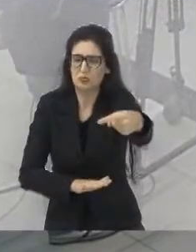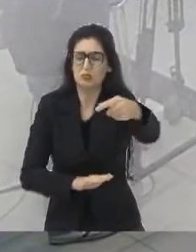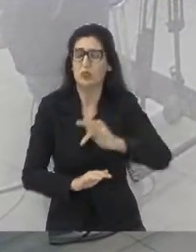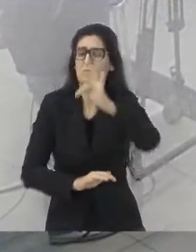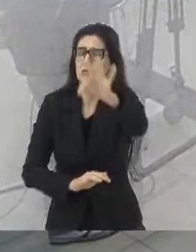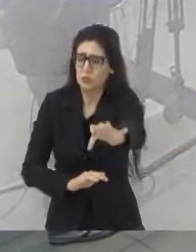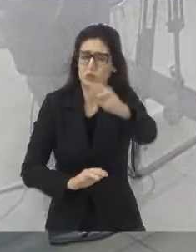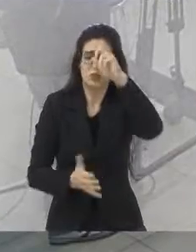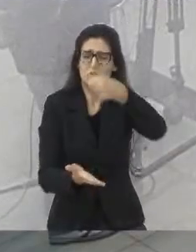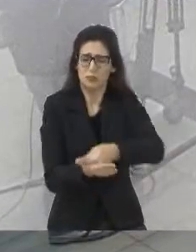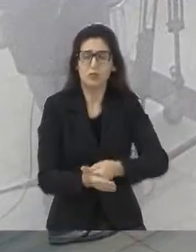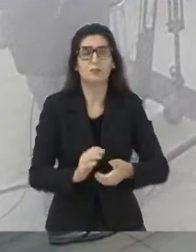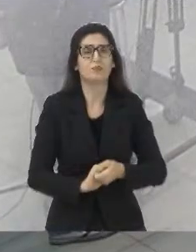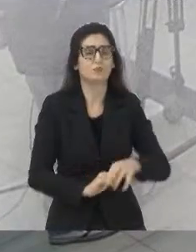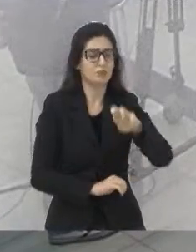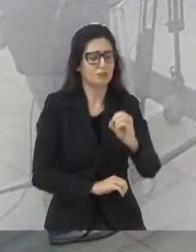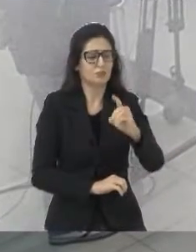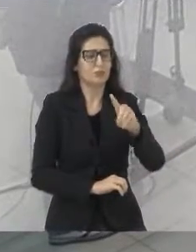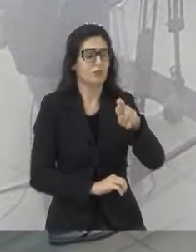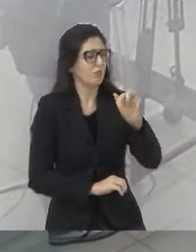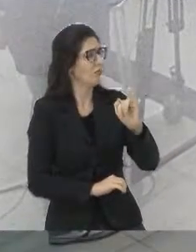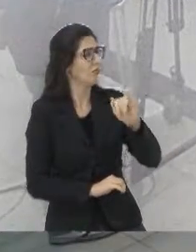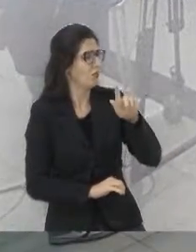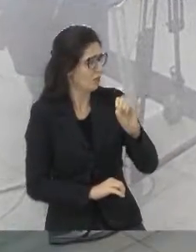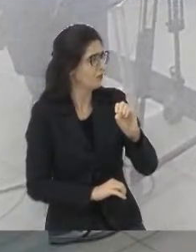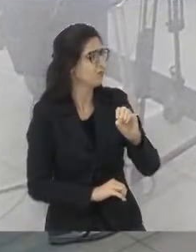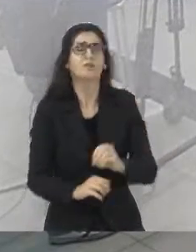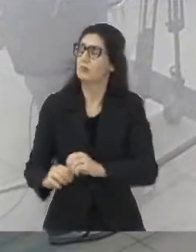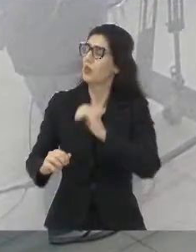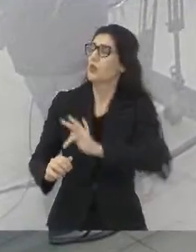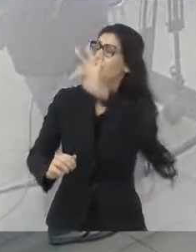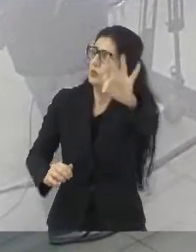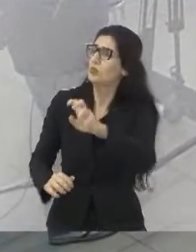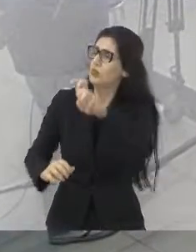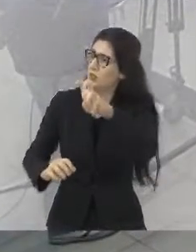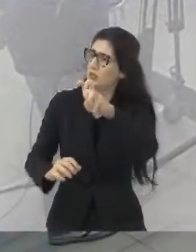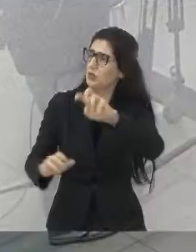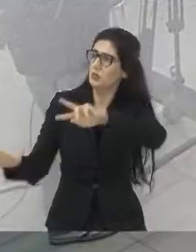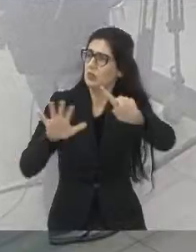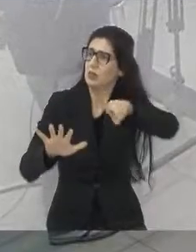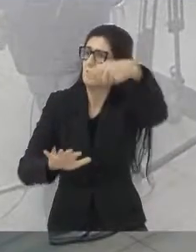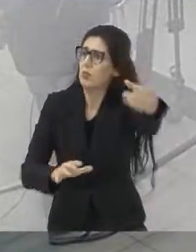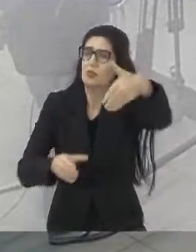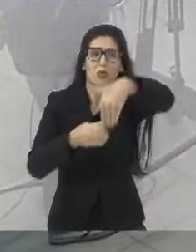Solicitação do vereador Dr. Rodrigo Salomão para o adiamento desse projeto para 5 sessões em votação. Os